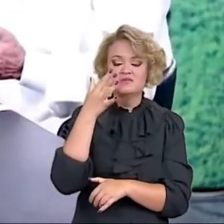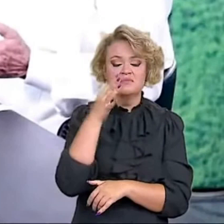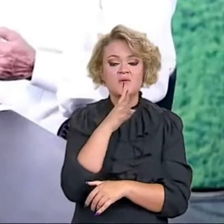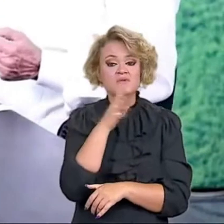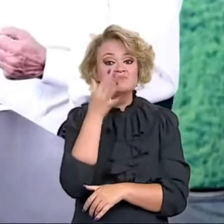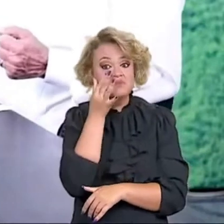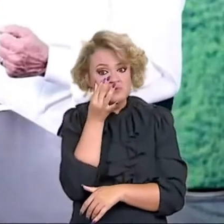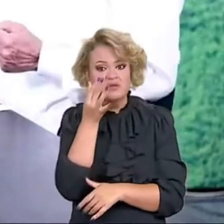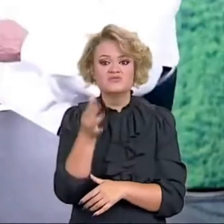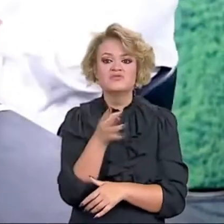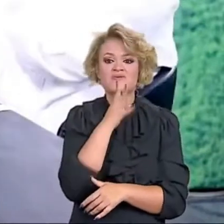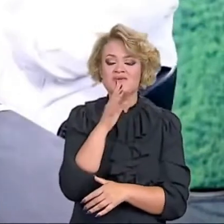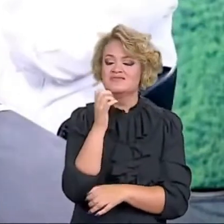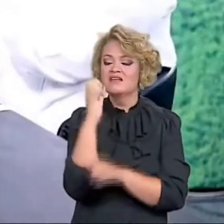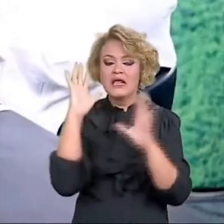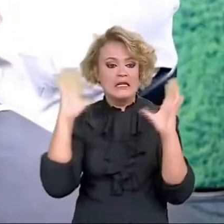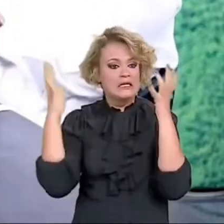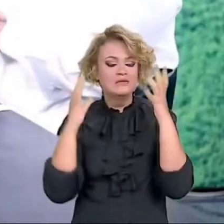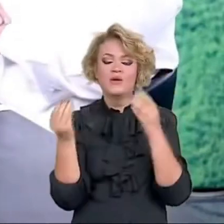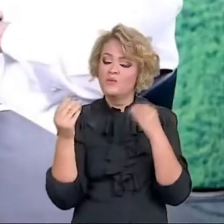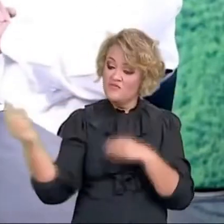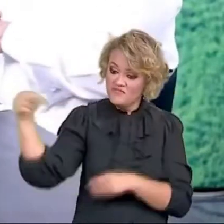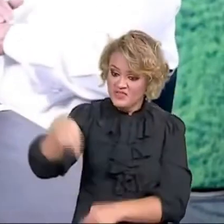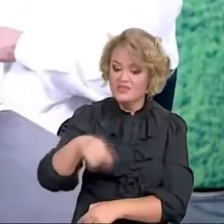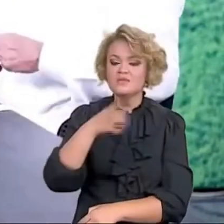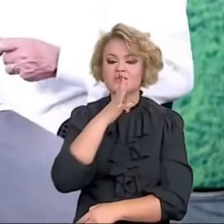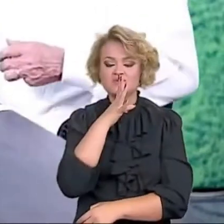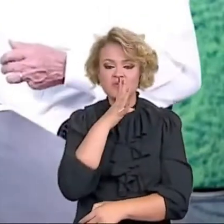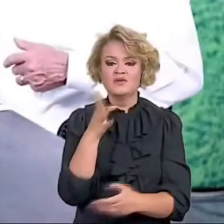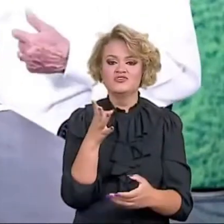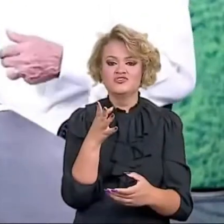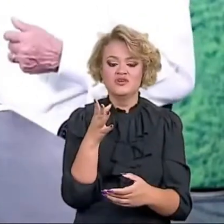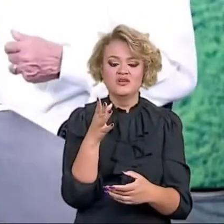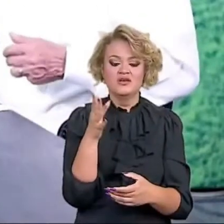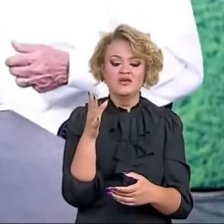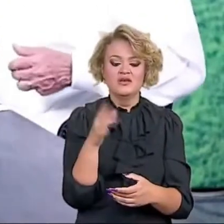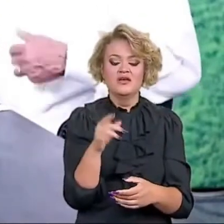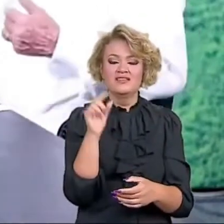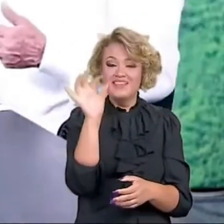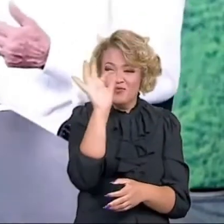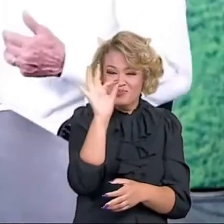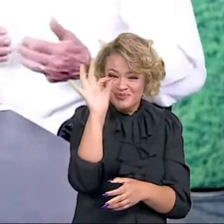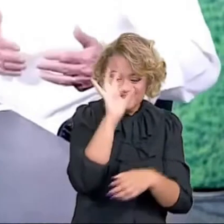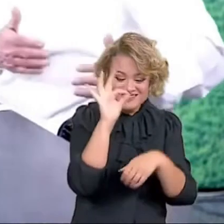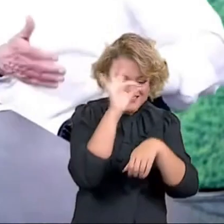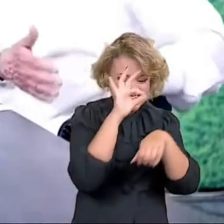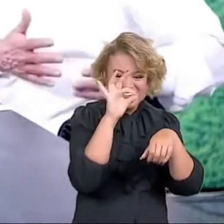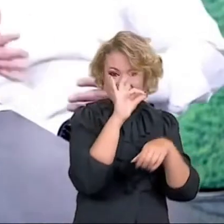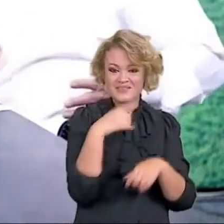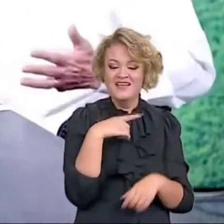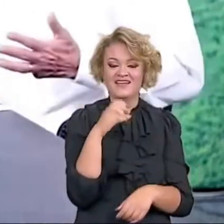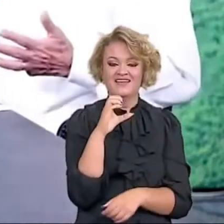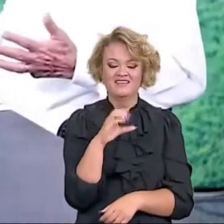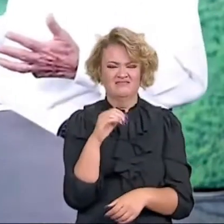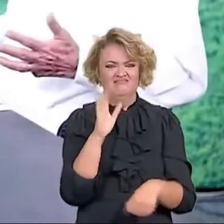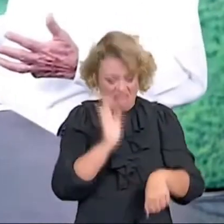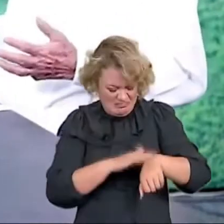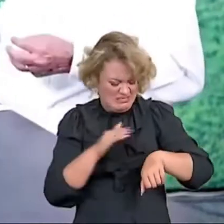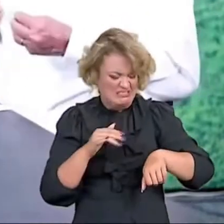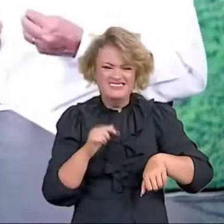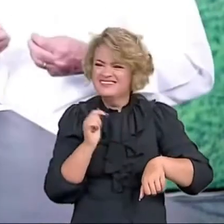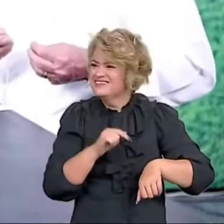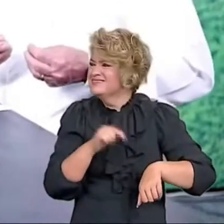para as pessoas verem? Para eles conhecerem até um mosquito chamado Carapanã, quando começar a picar, para ele saber como é que o povo daqui